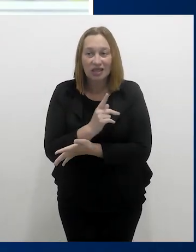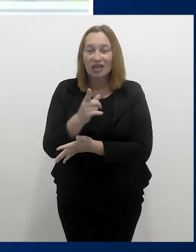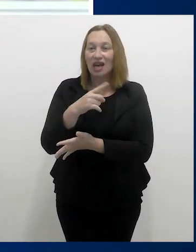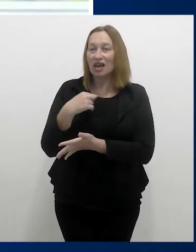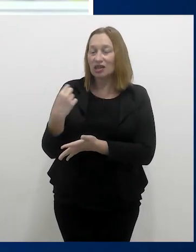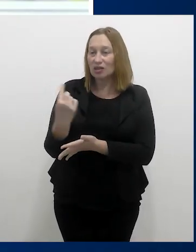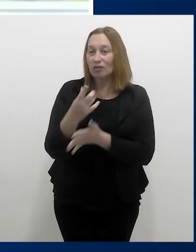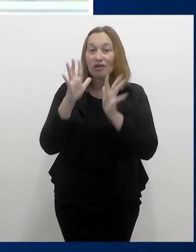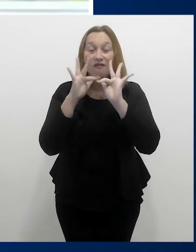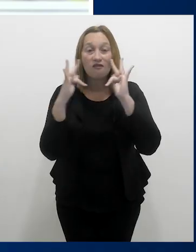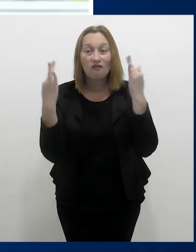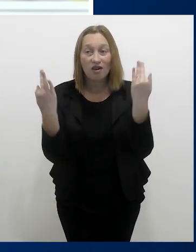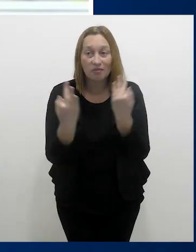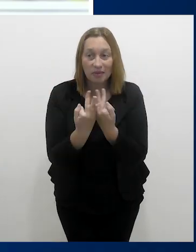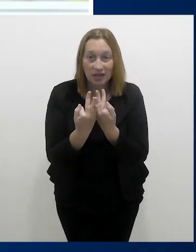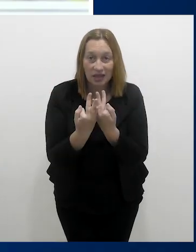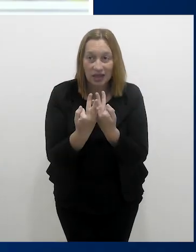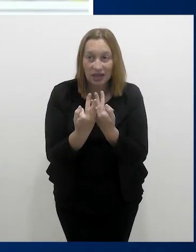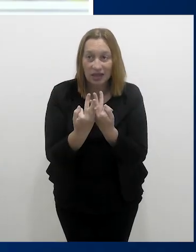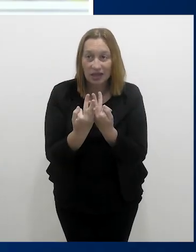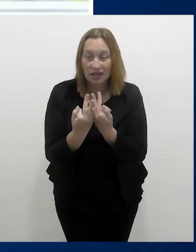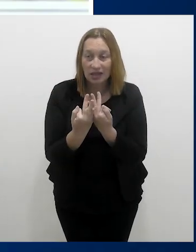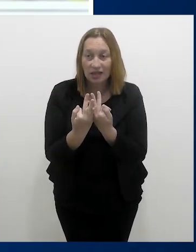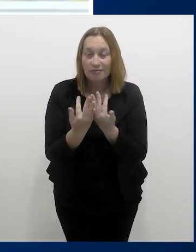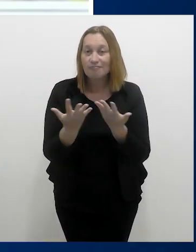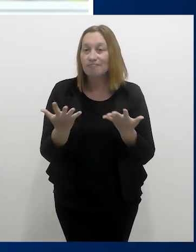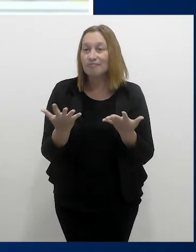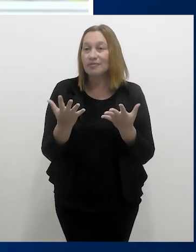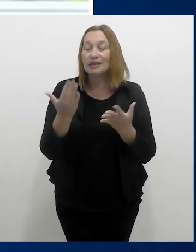as nossas famílias acabaram